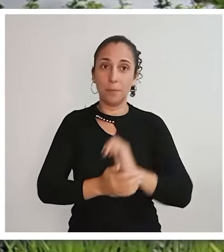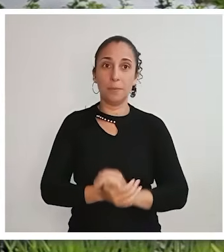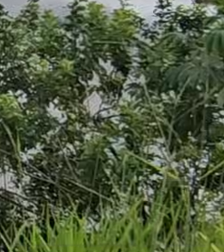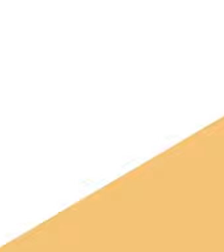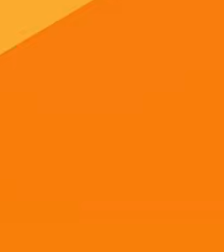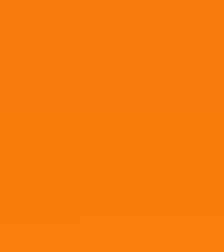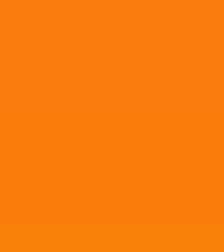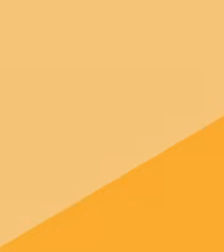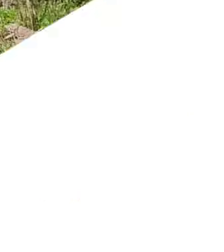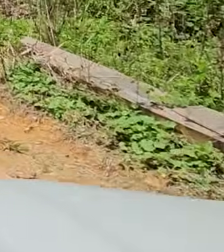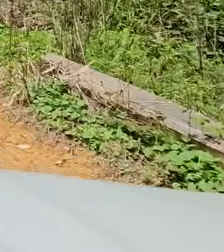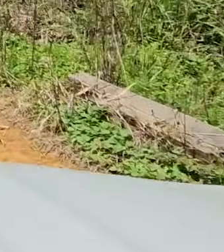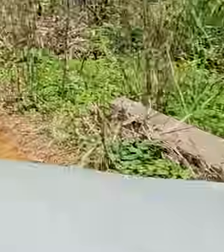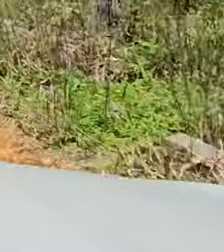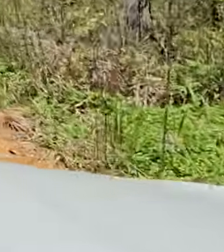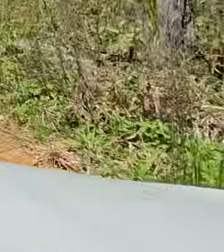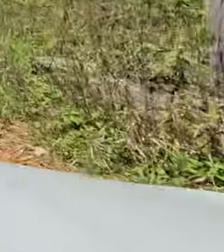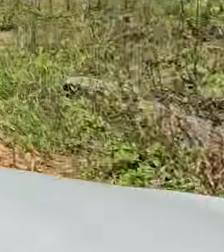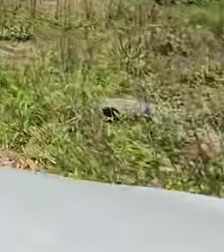frequentar.